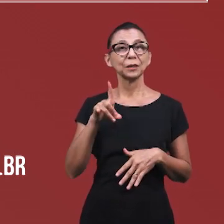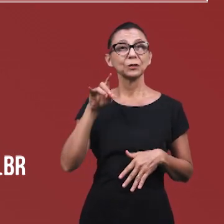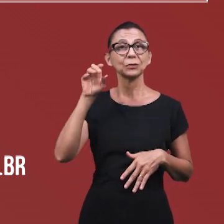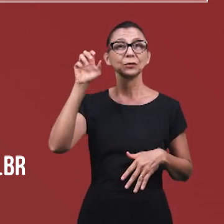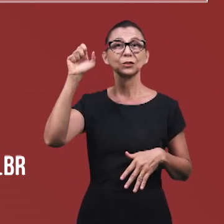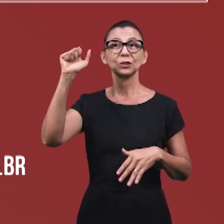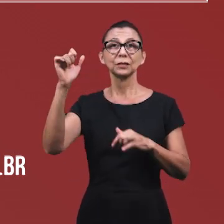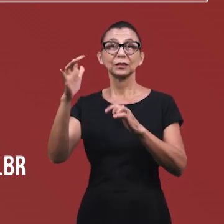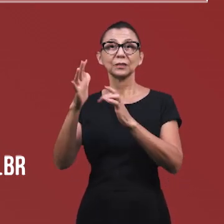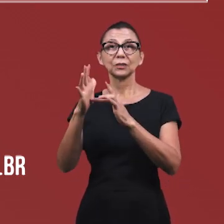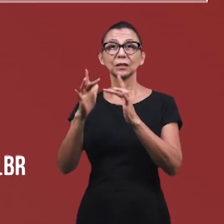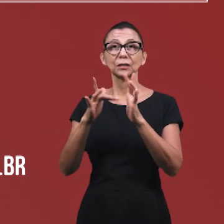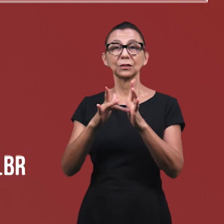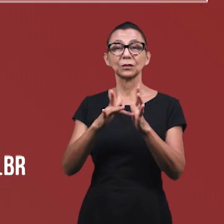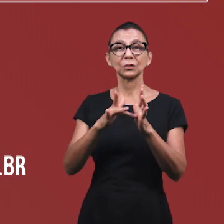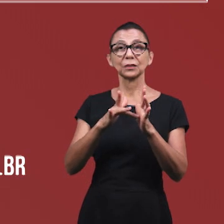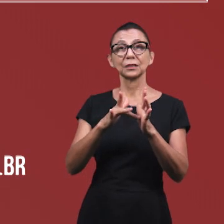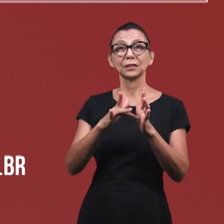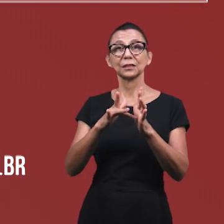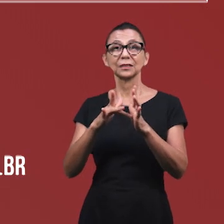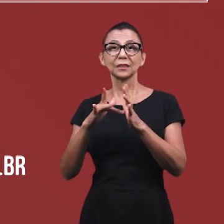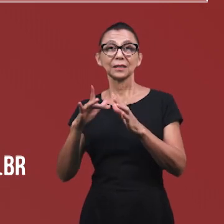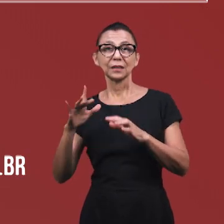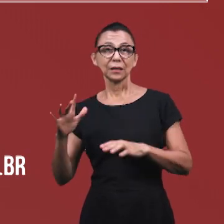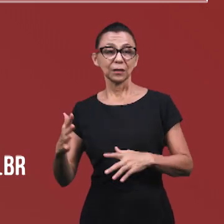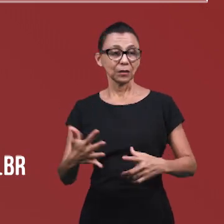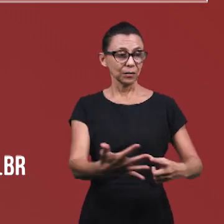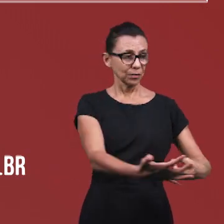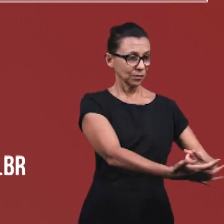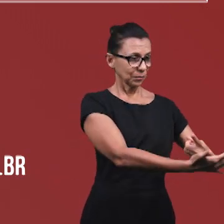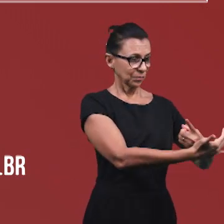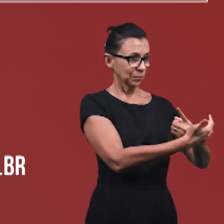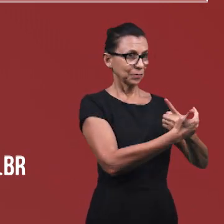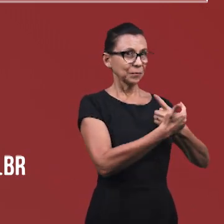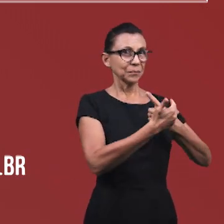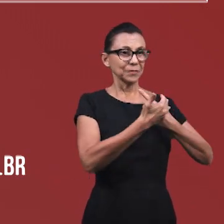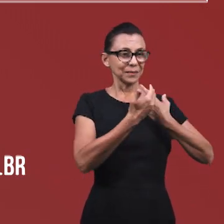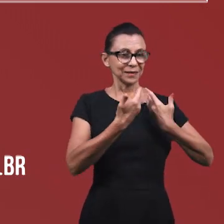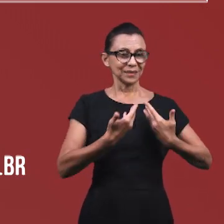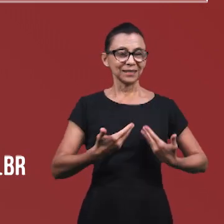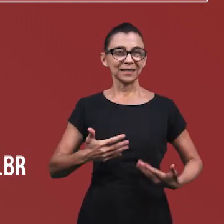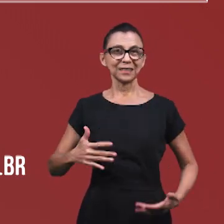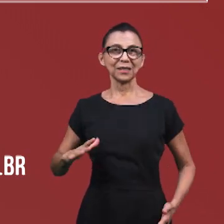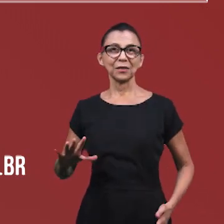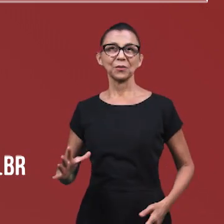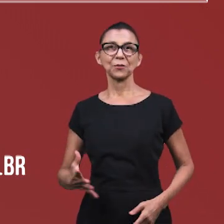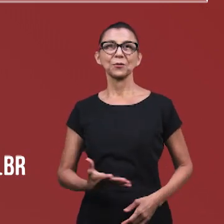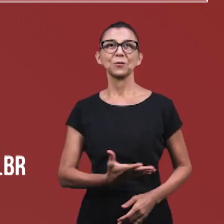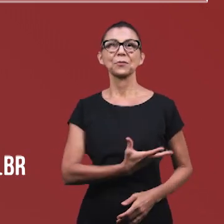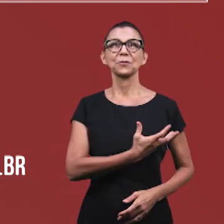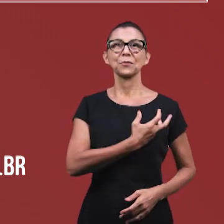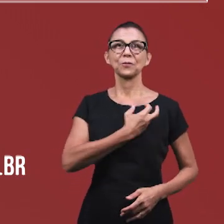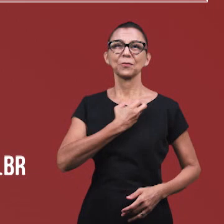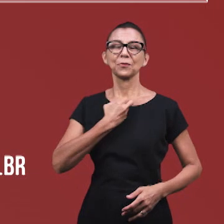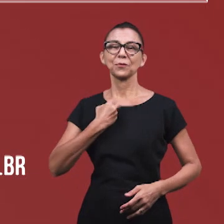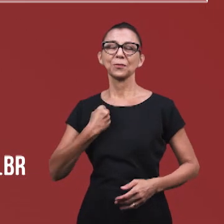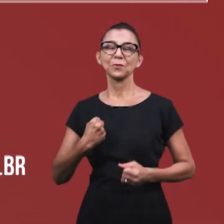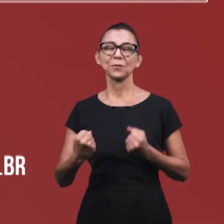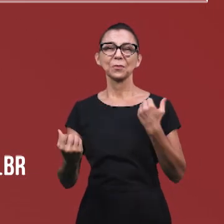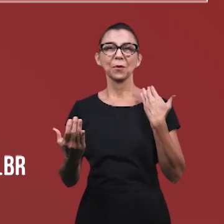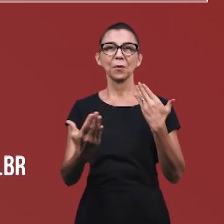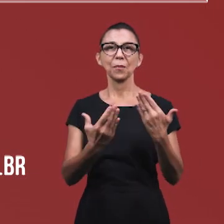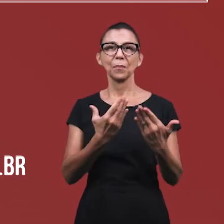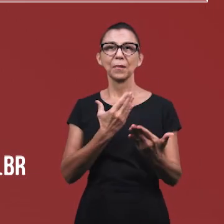Salvador me achou, tal como a flor que no jardim